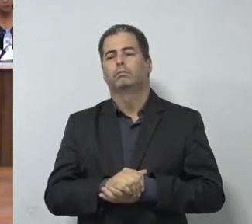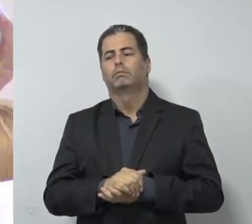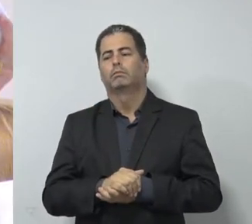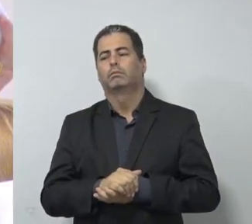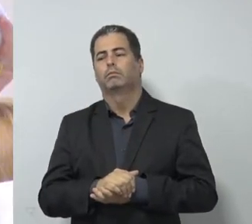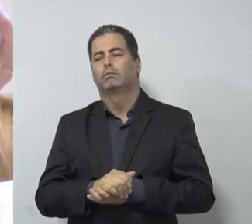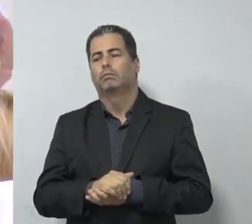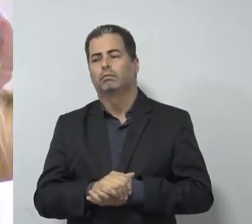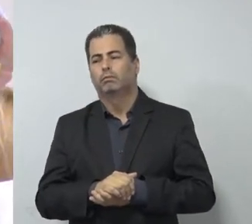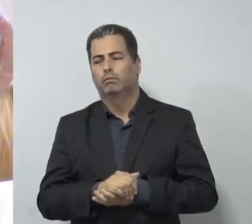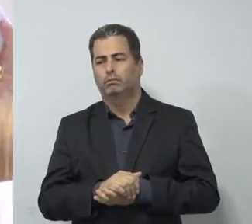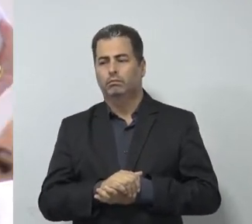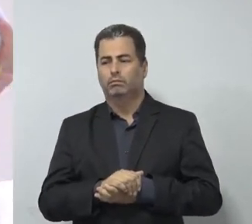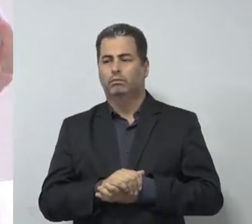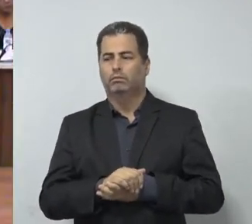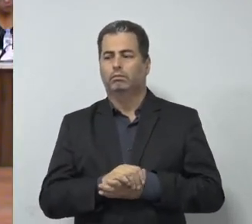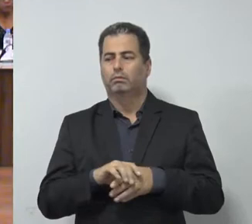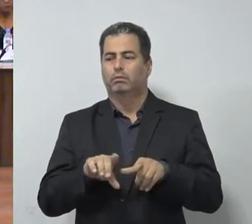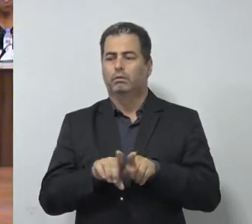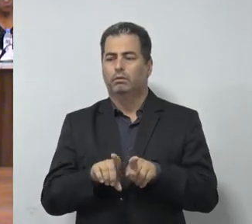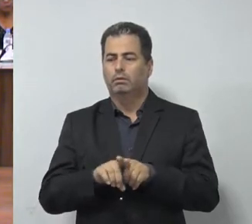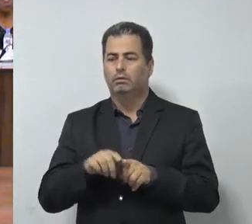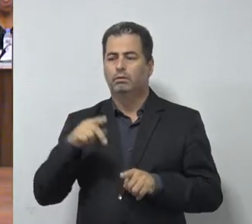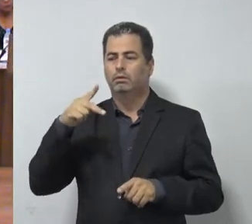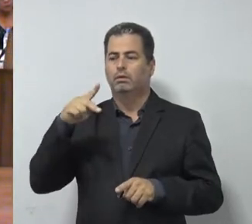Pamela Rosa de Rezende.